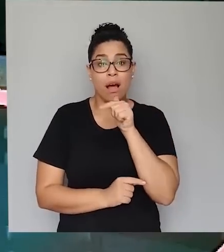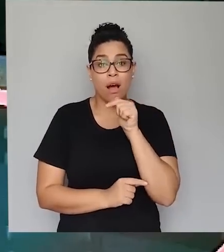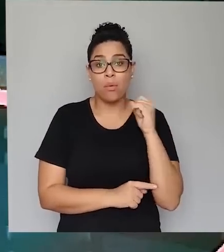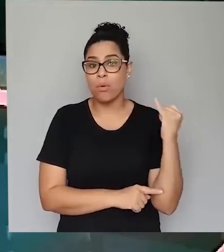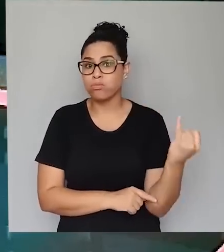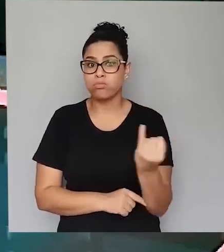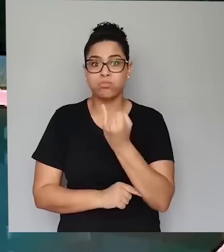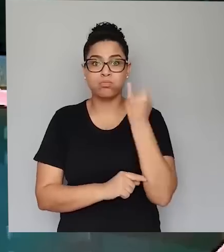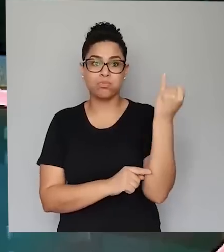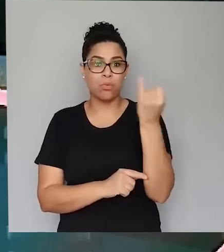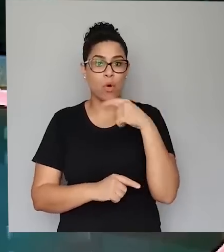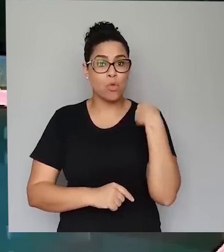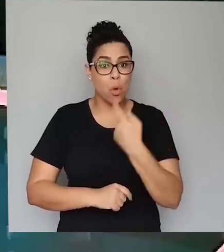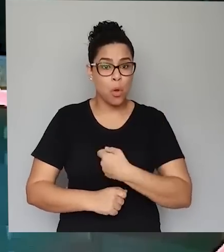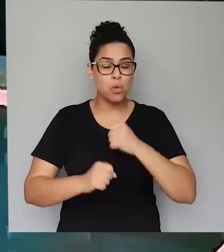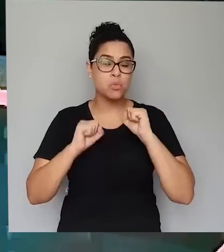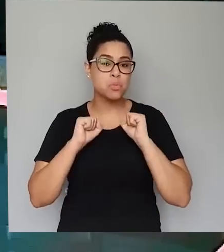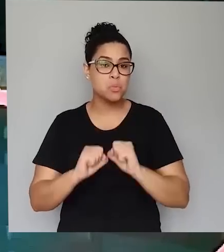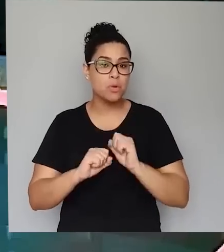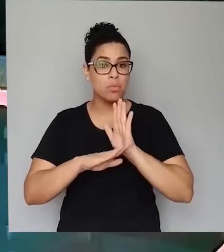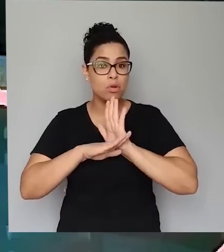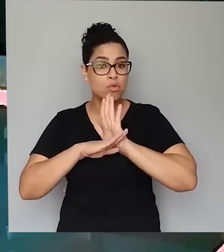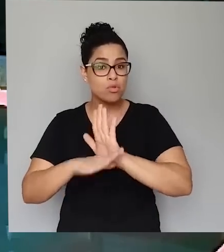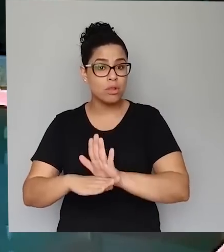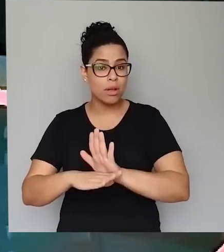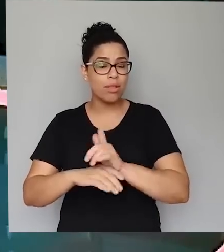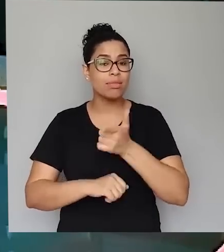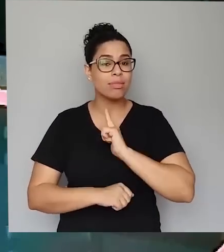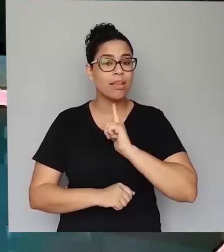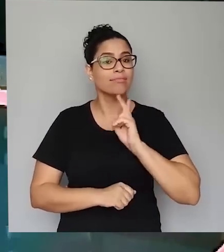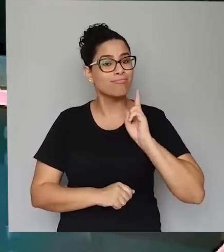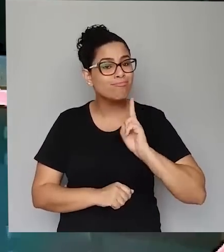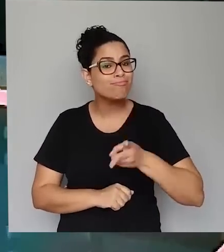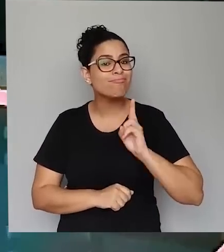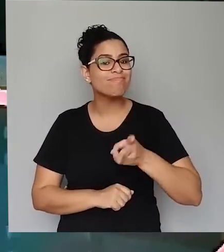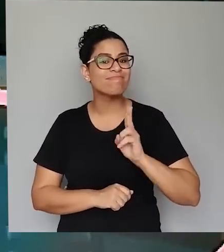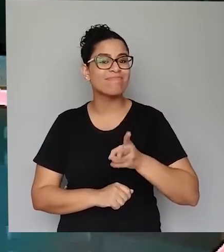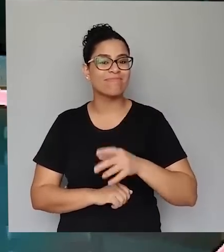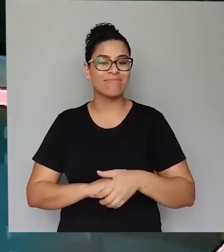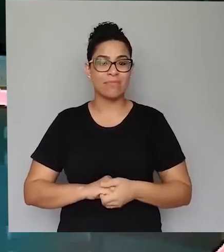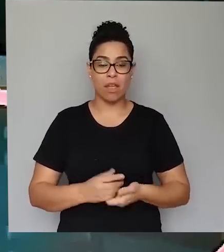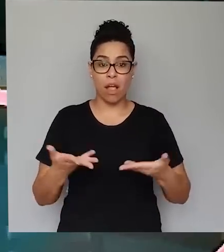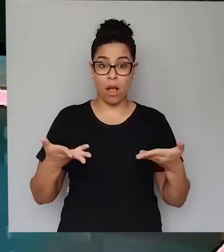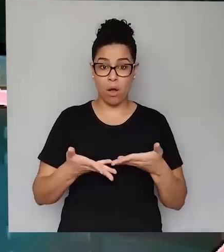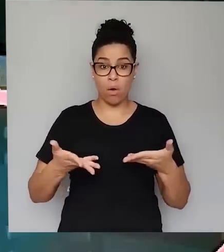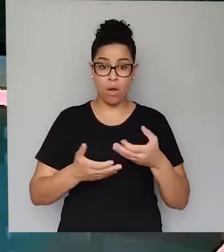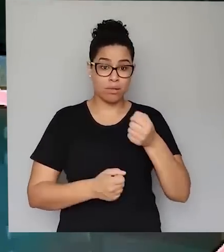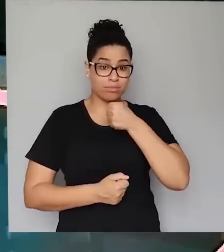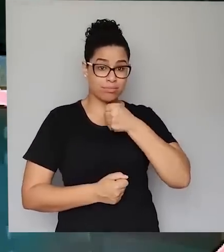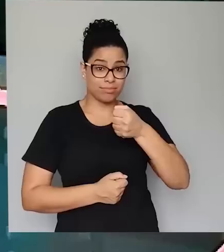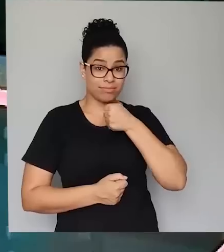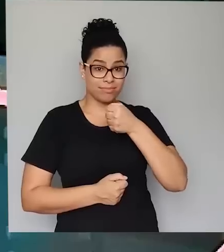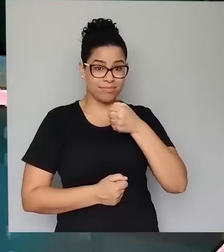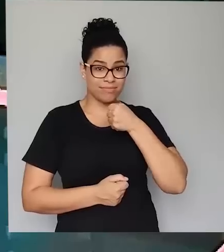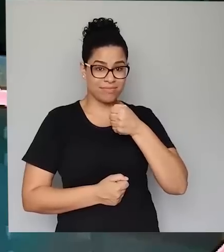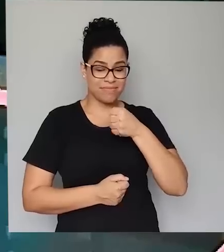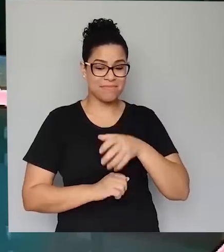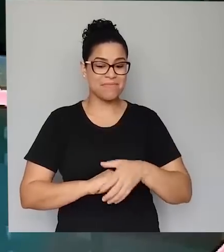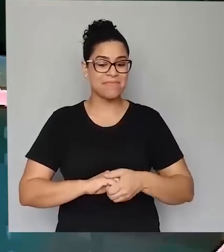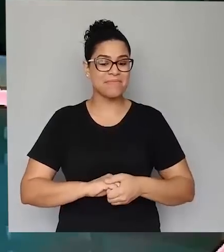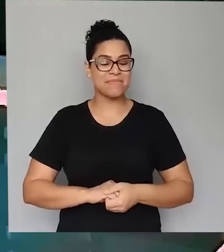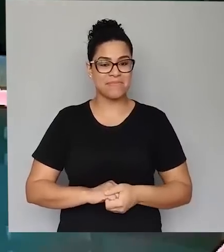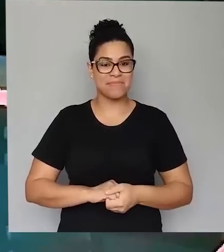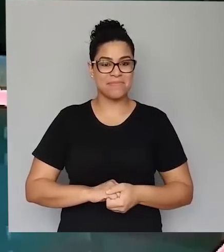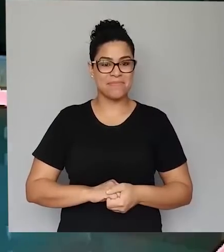sim colaborar para que tenhamos sempre. Vamos entrevistar agora Mr. Sands,